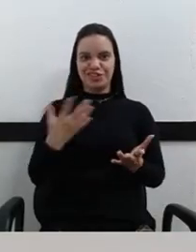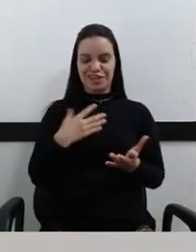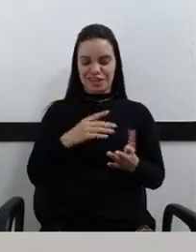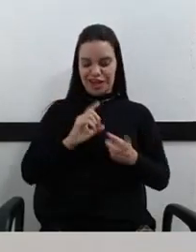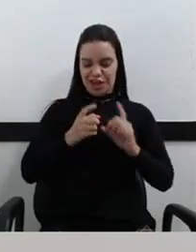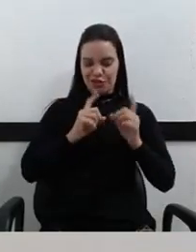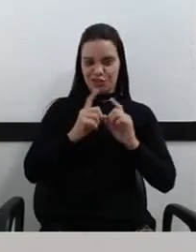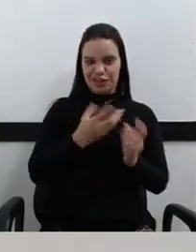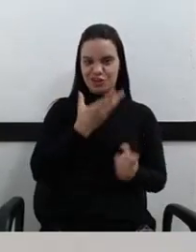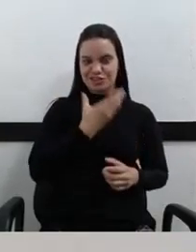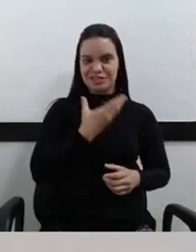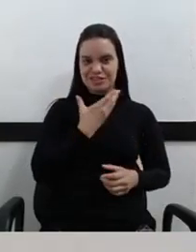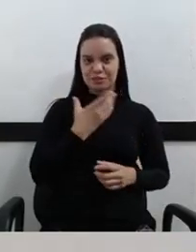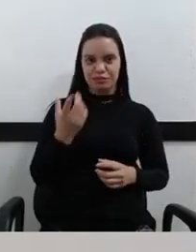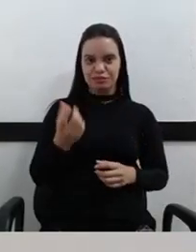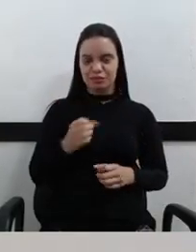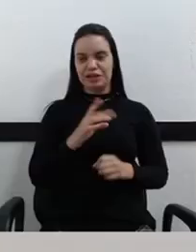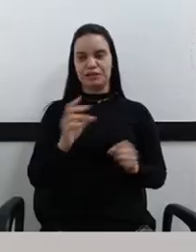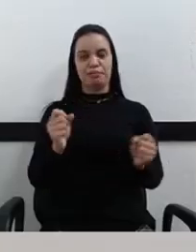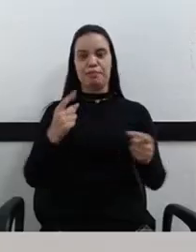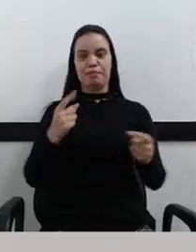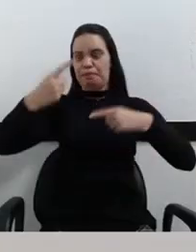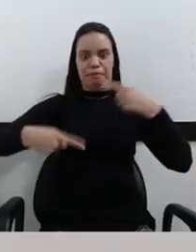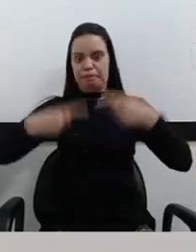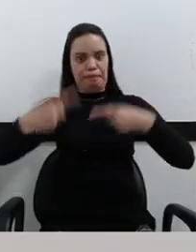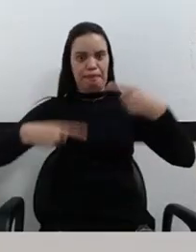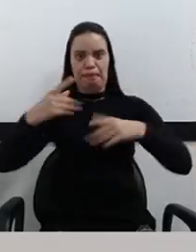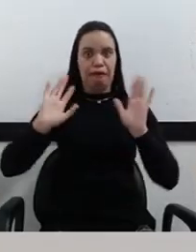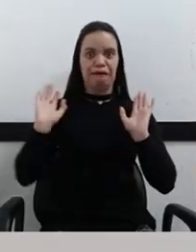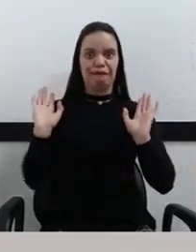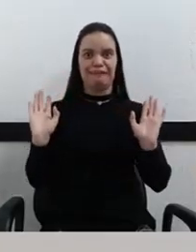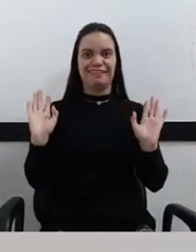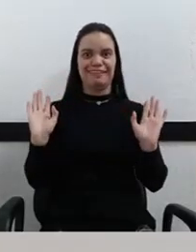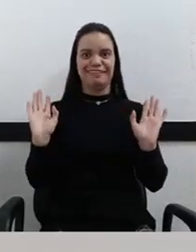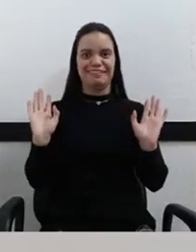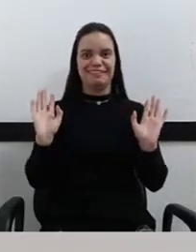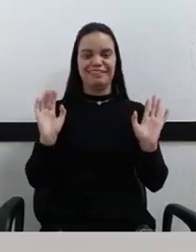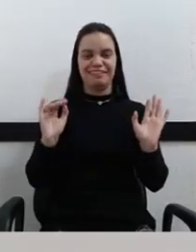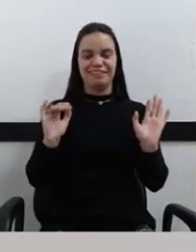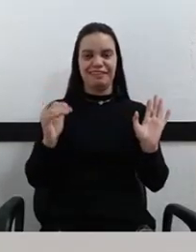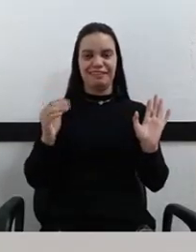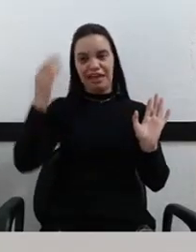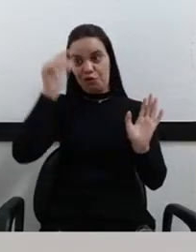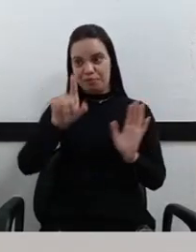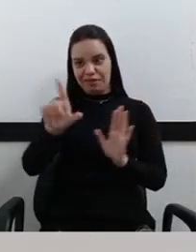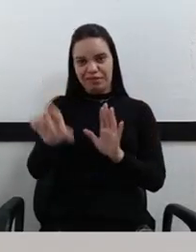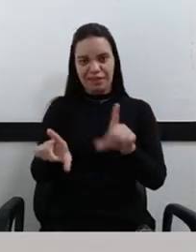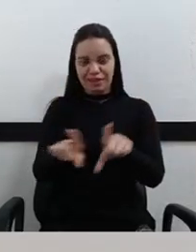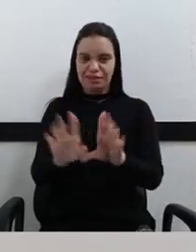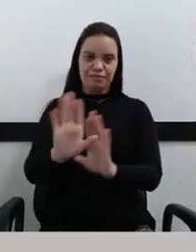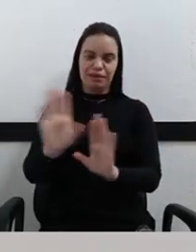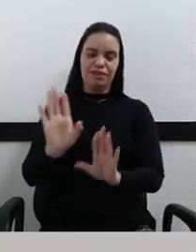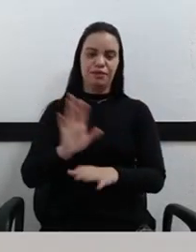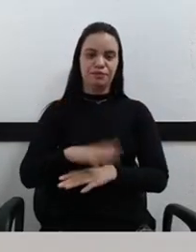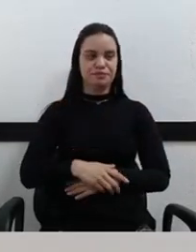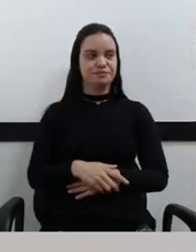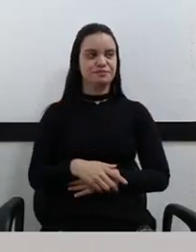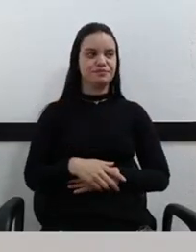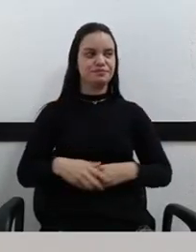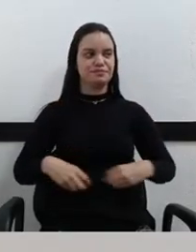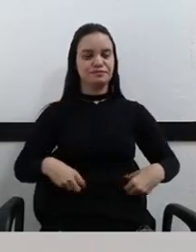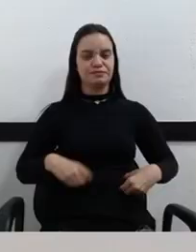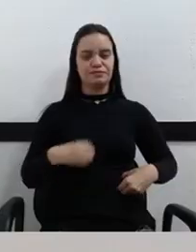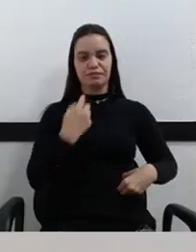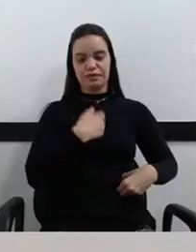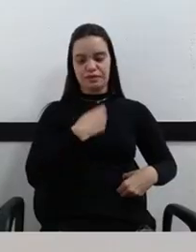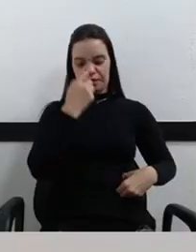ano, do nada, catapumba. Mas, de certa forma, não é culpa dele também, porque bomba, né? Nós tomamos uma bomba. Nós